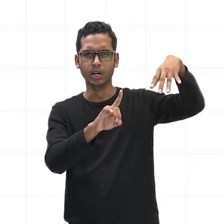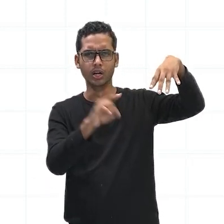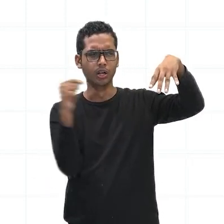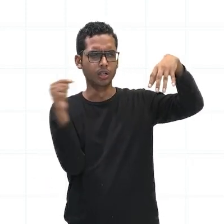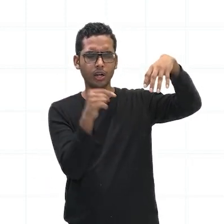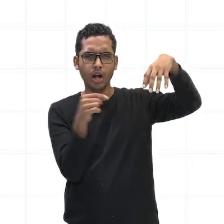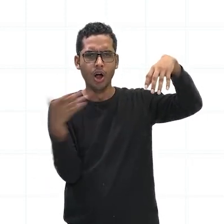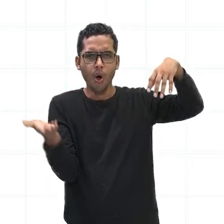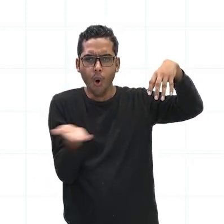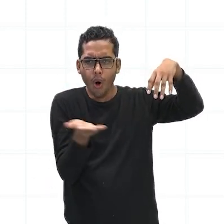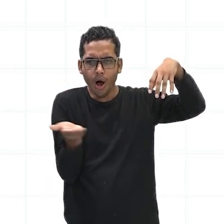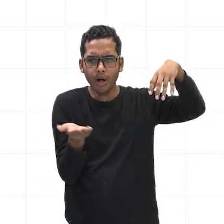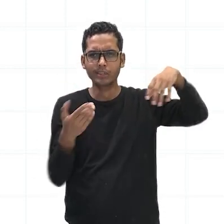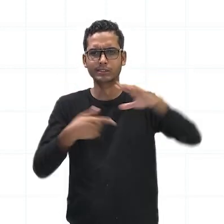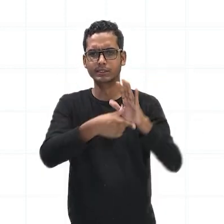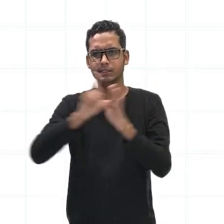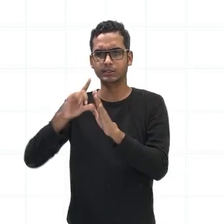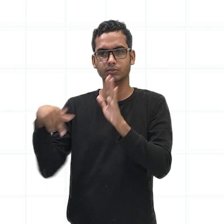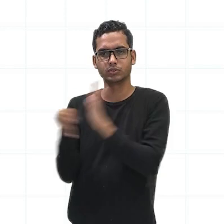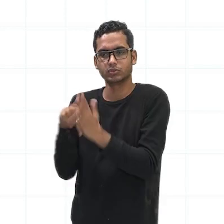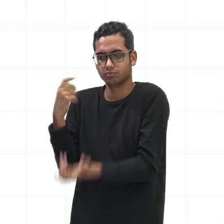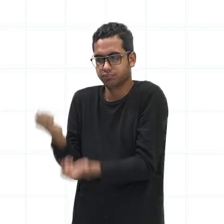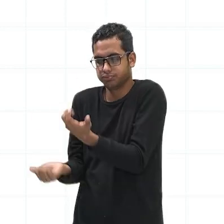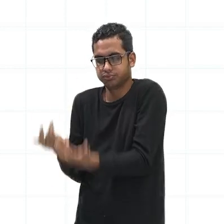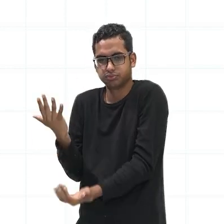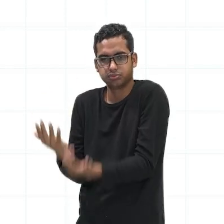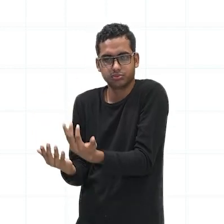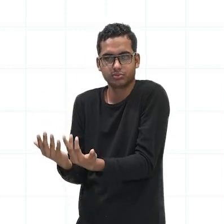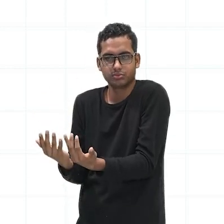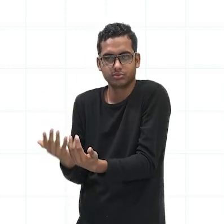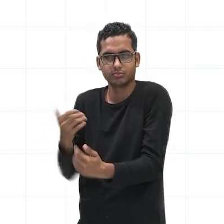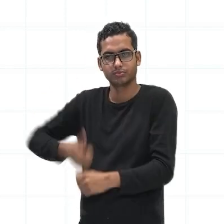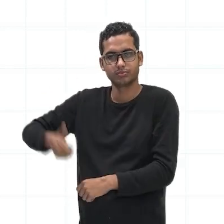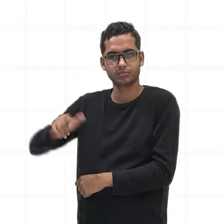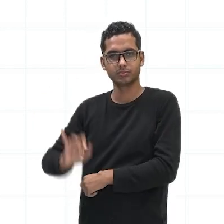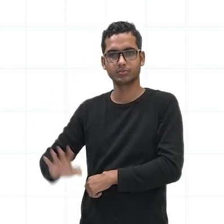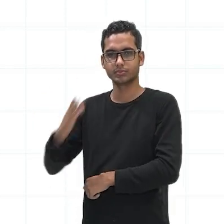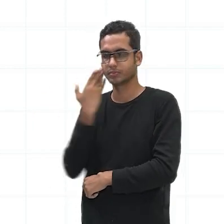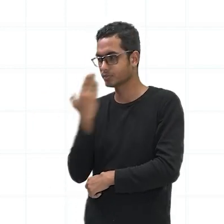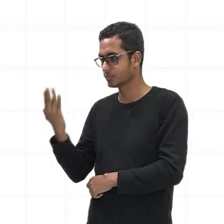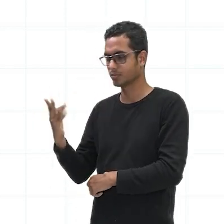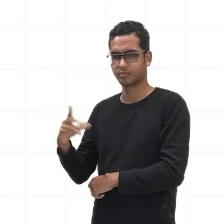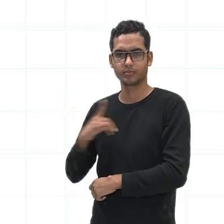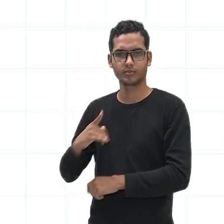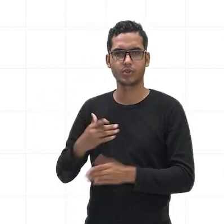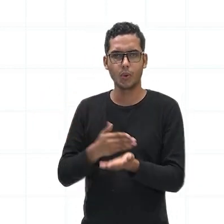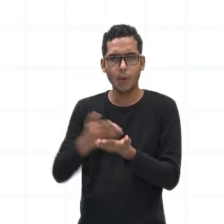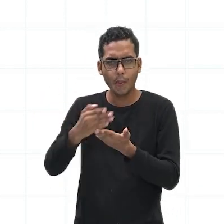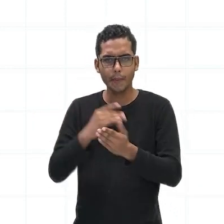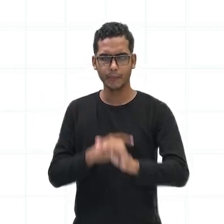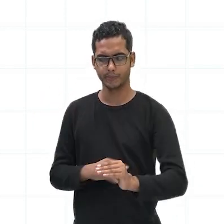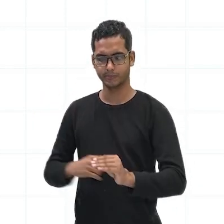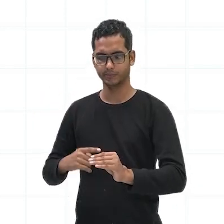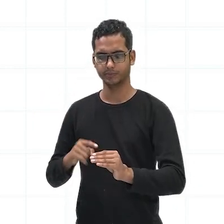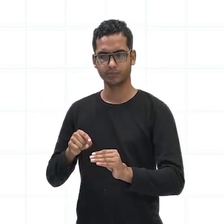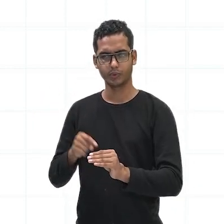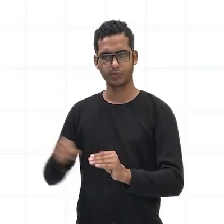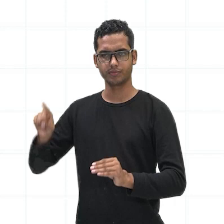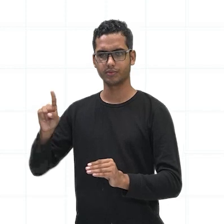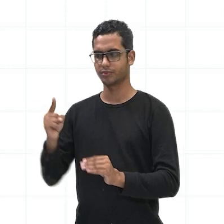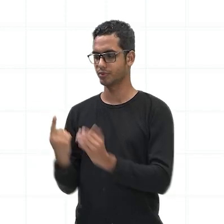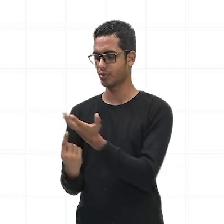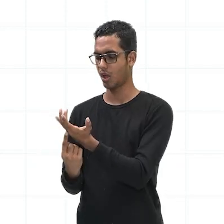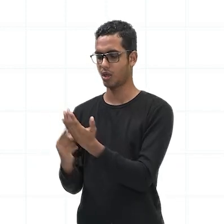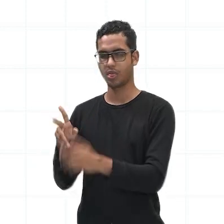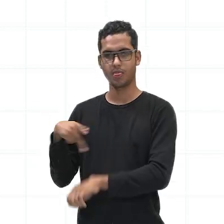basicamente do fogo, né, como você consegue observar ali na imagem. Nós temos aí um palito de fósforo, né, lá no comecinho da imagem. Depois a